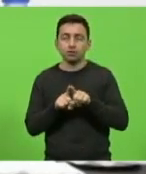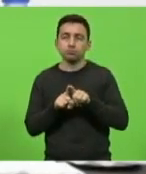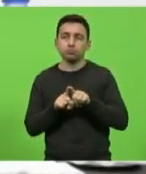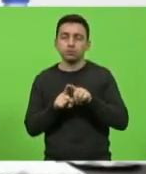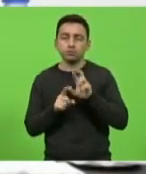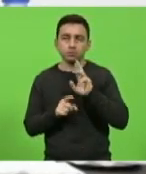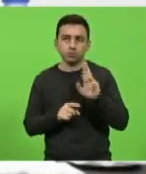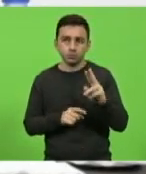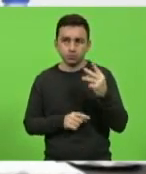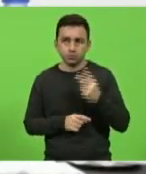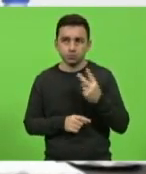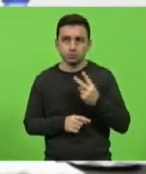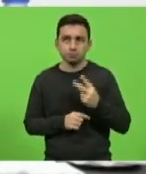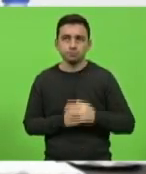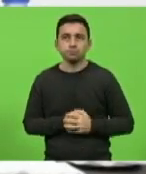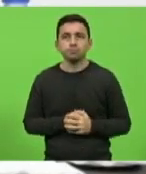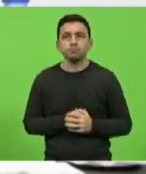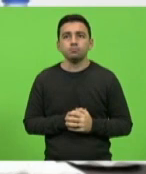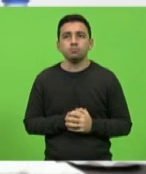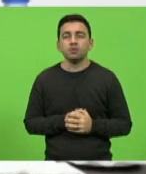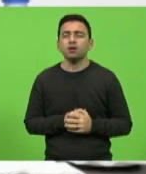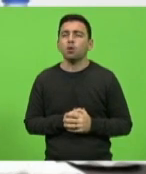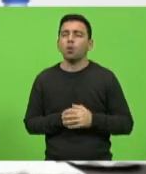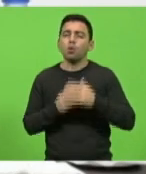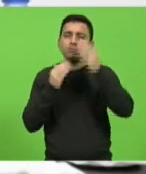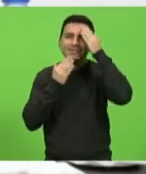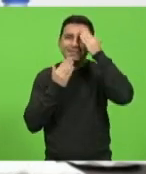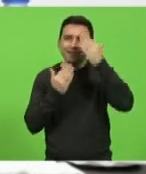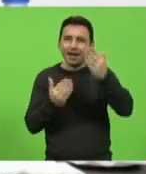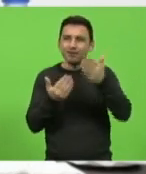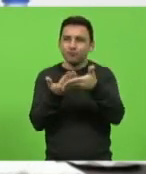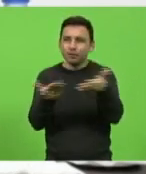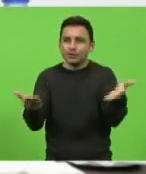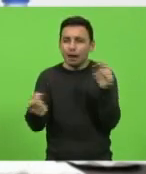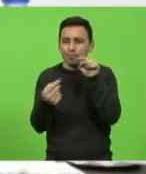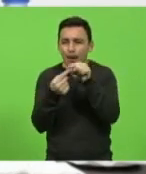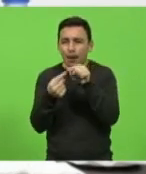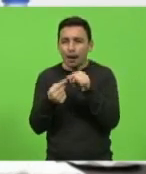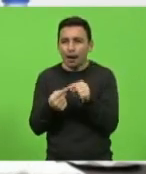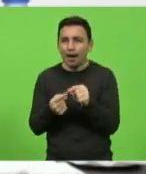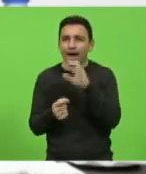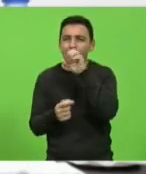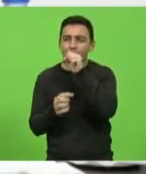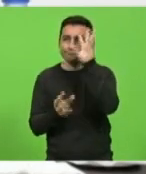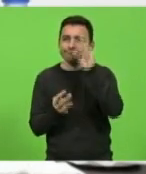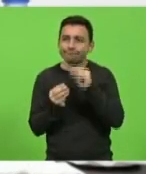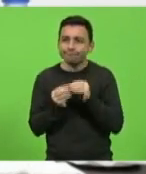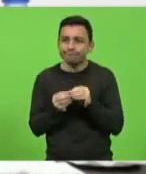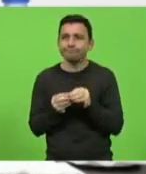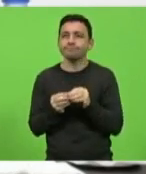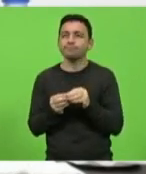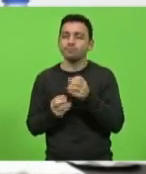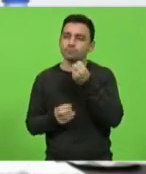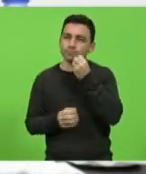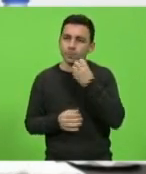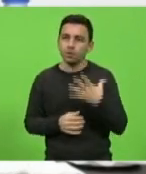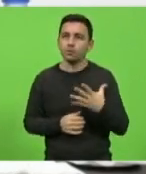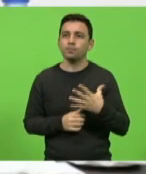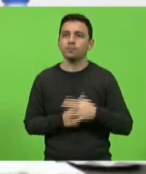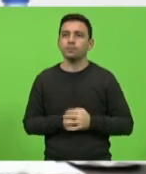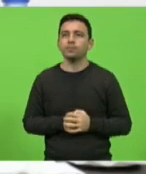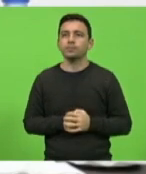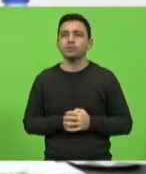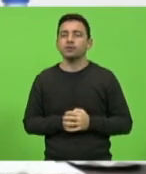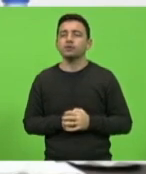eu agradeço a objetividade dos eminentes e ilustres advogados que compõem esta sessão, tanto por parte